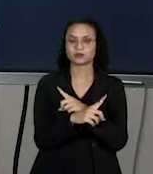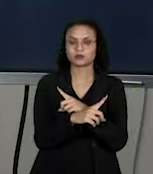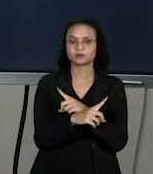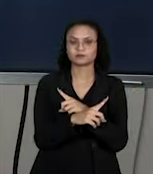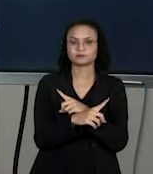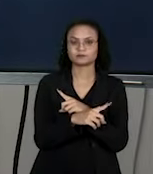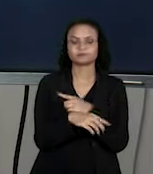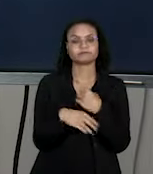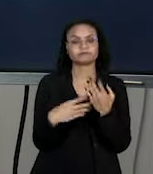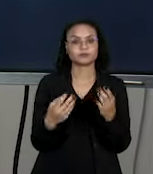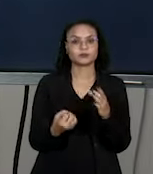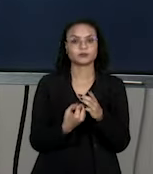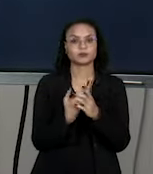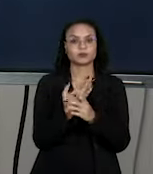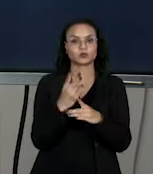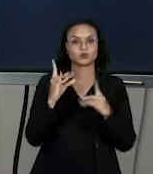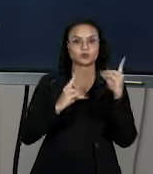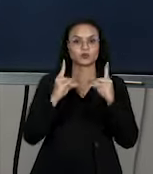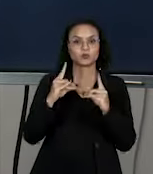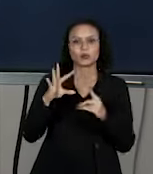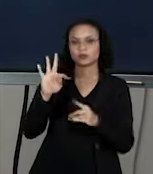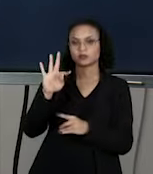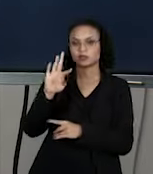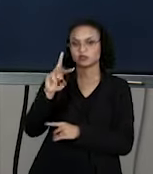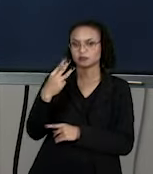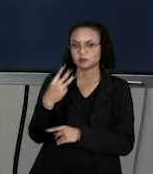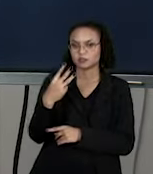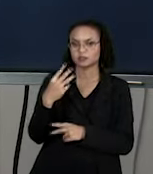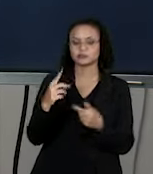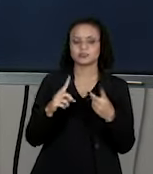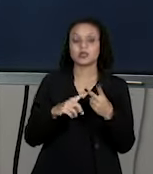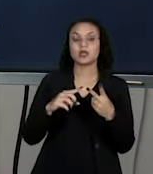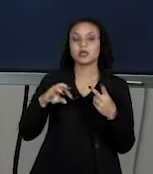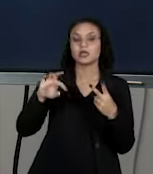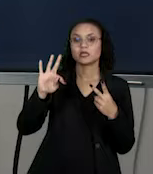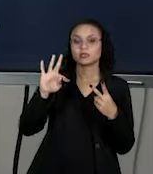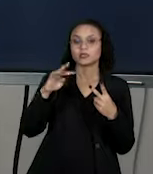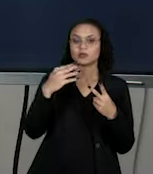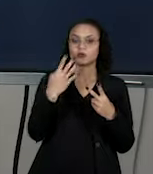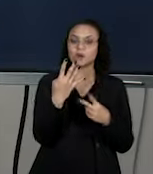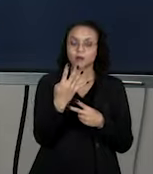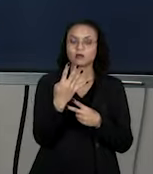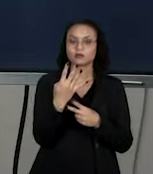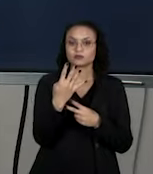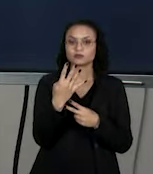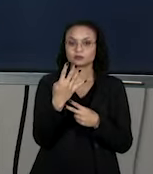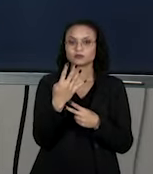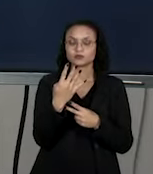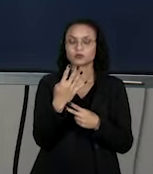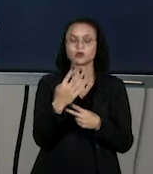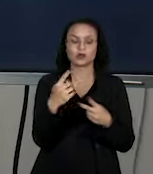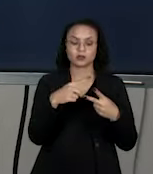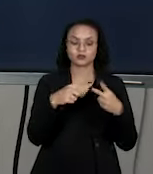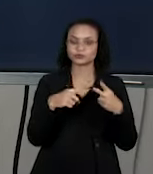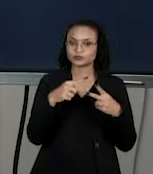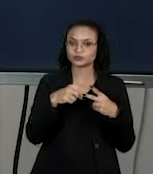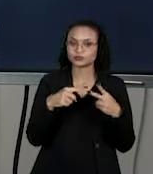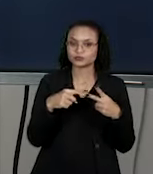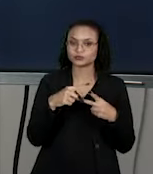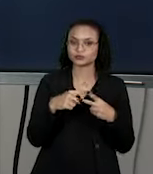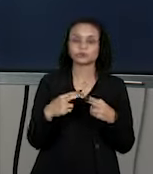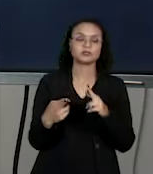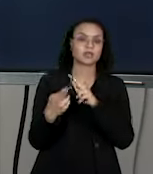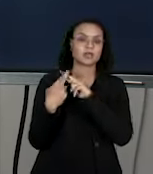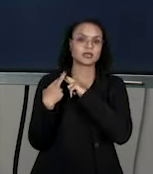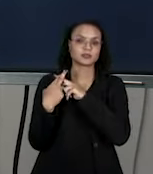hormônios T3 e T4, que são responsáveis pelo metabolismo, pelo nosso metabolismo. Então,